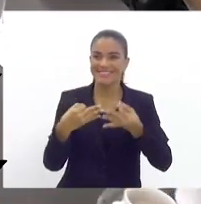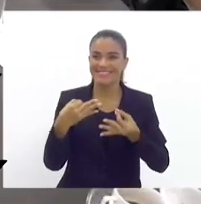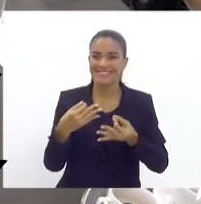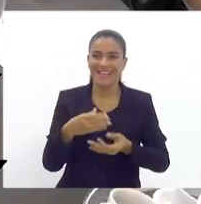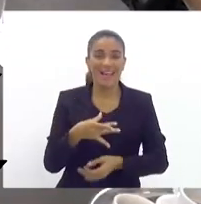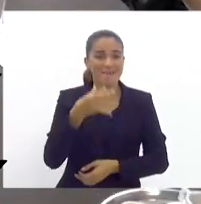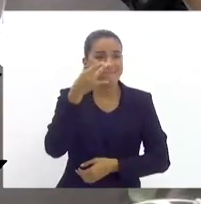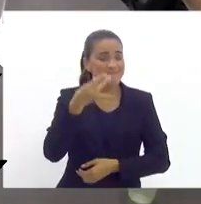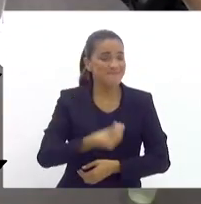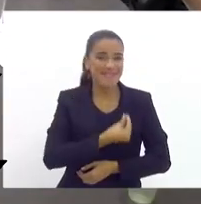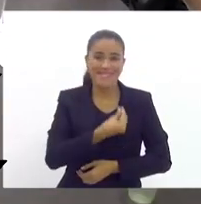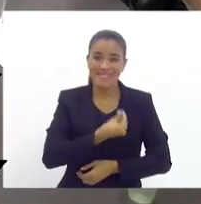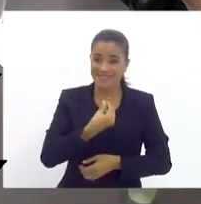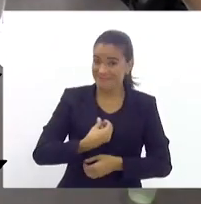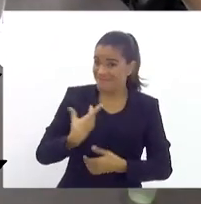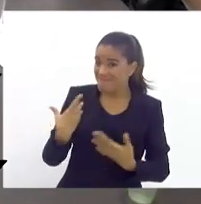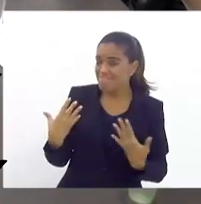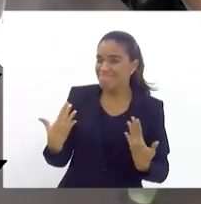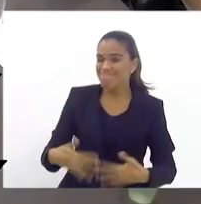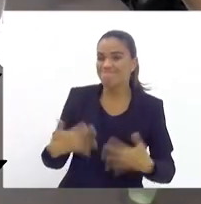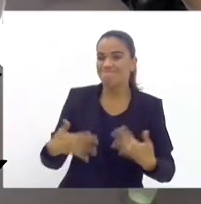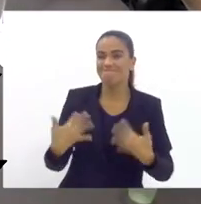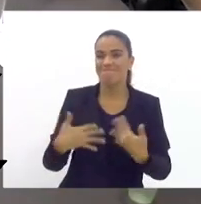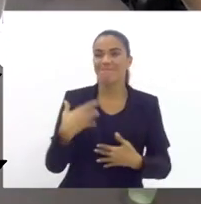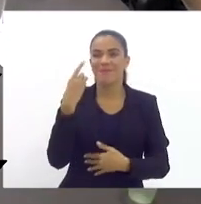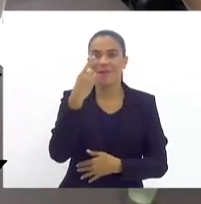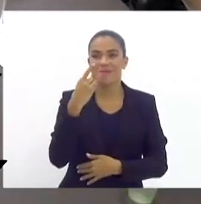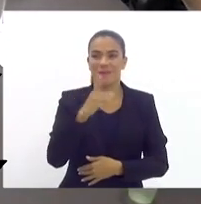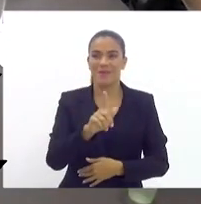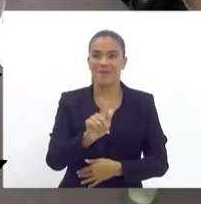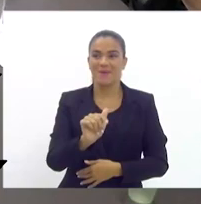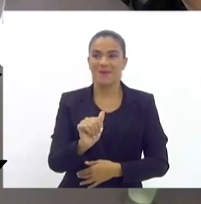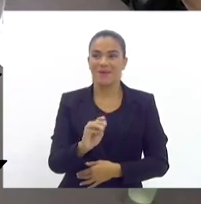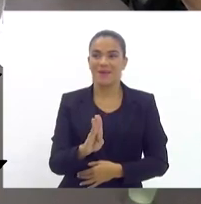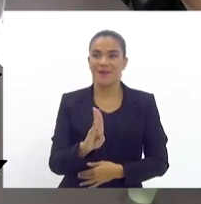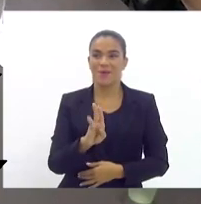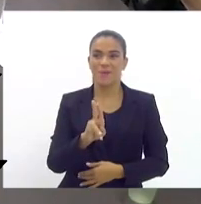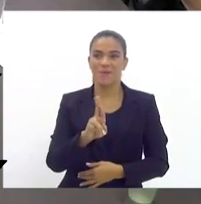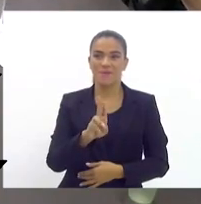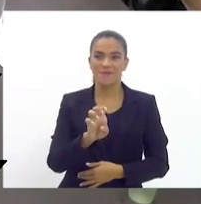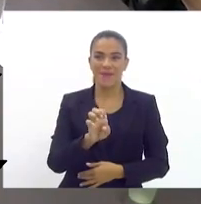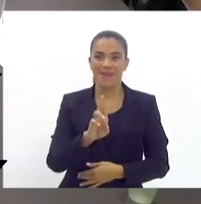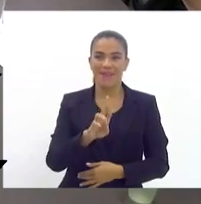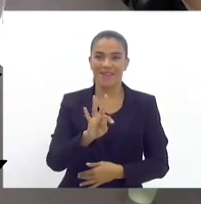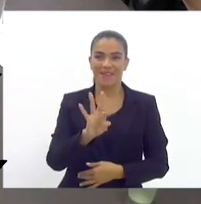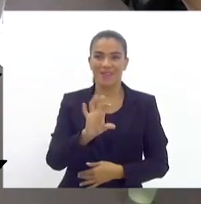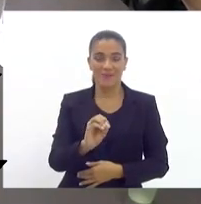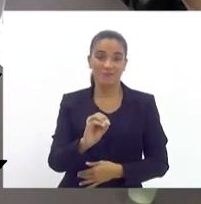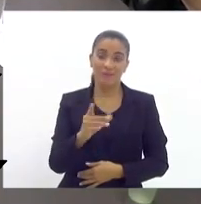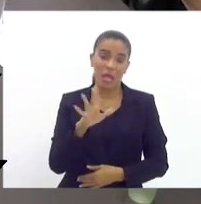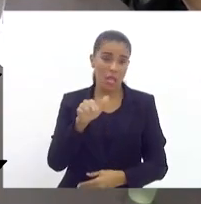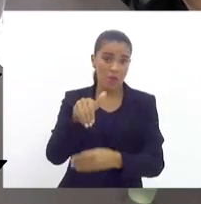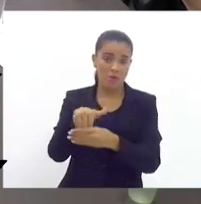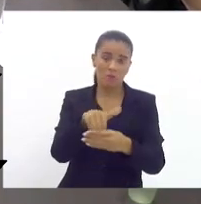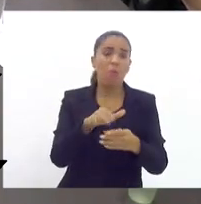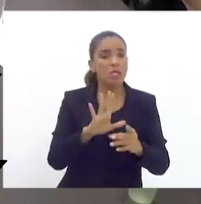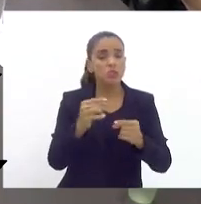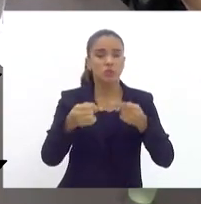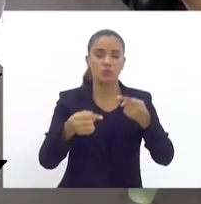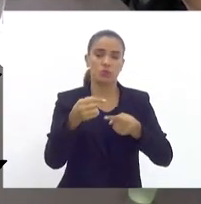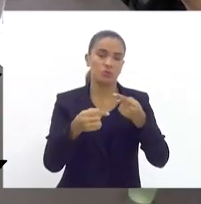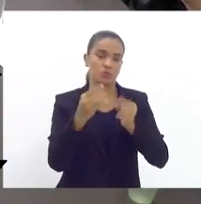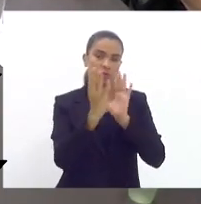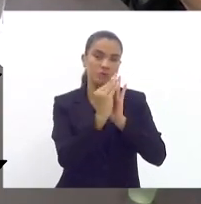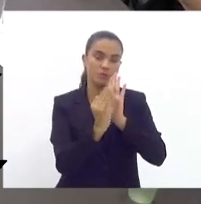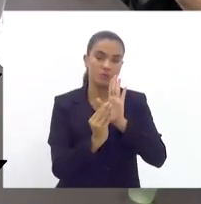Márcio Gualberto aqui hoje, que poderia, com a prerrogativa que tem, inclusive, discutir a matéria. Não votaria, mas discutiria a matéria.